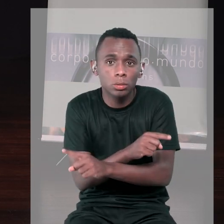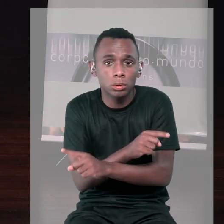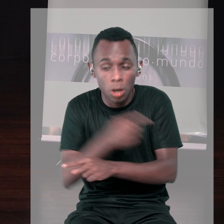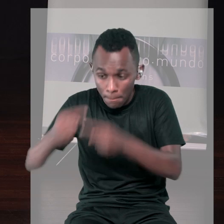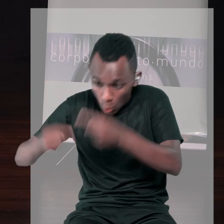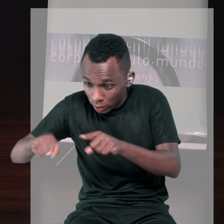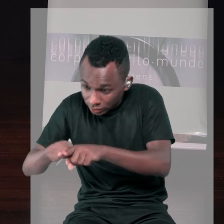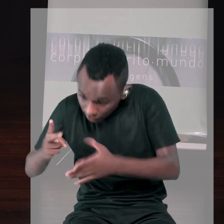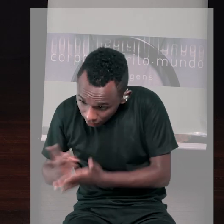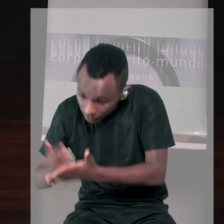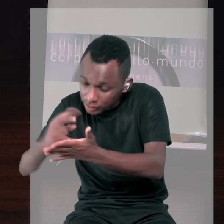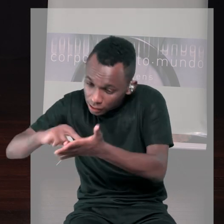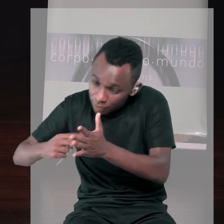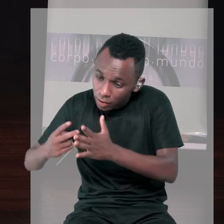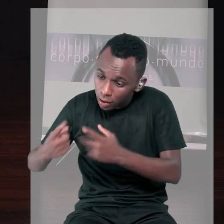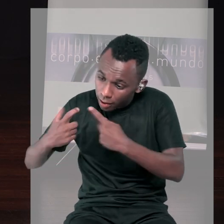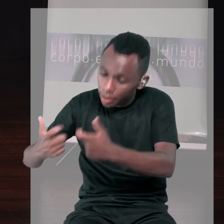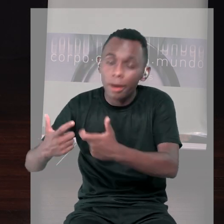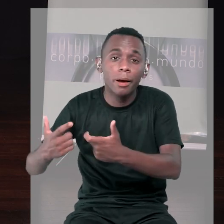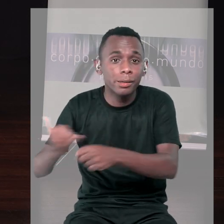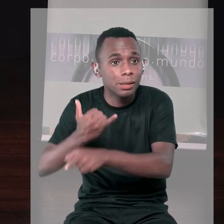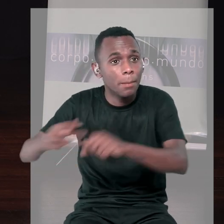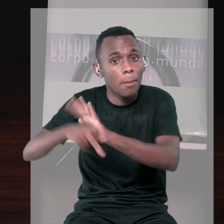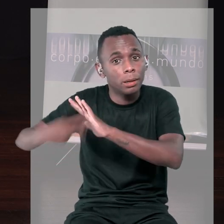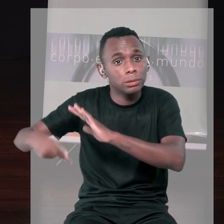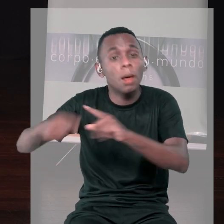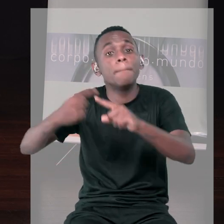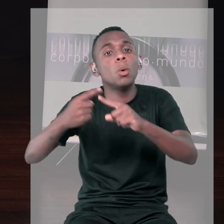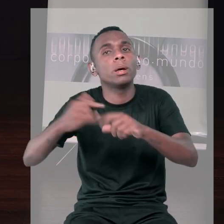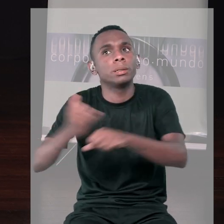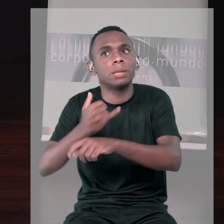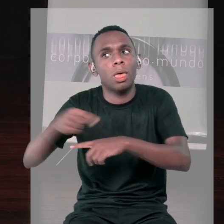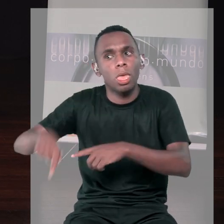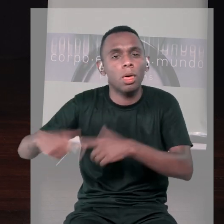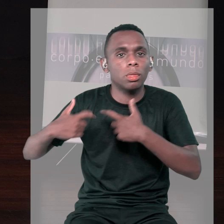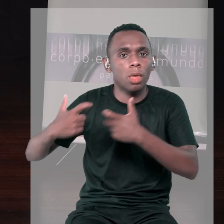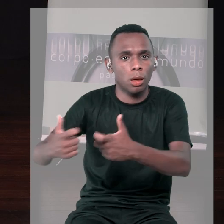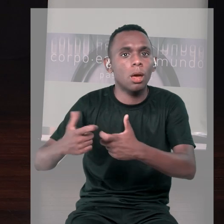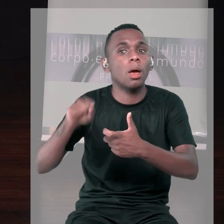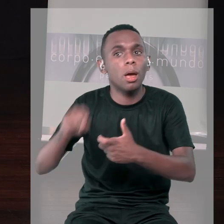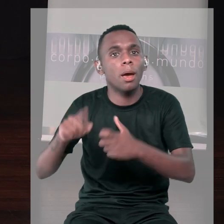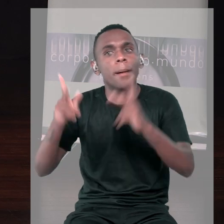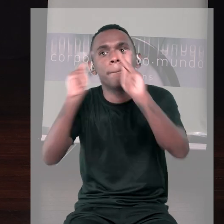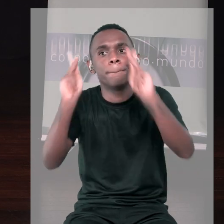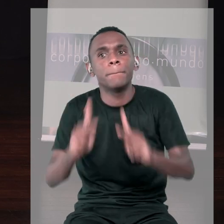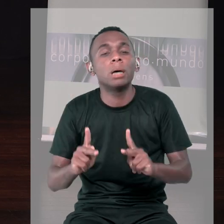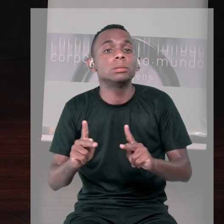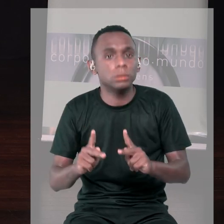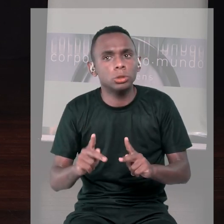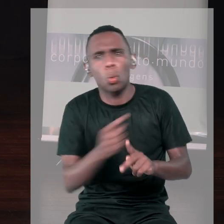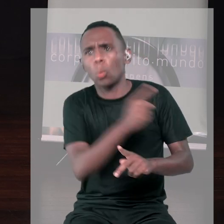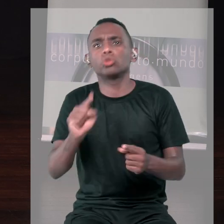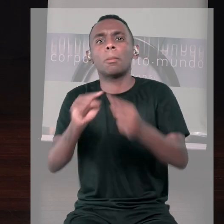a continuação da guerra também por outros meios. Por quê? Porque estrategicamente é a paz que se coloca como último